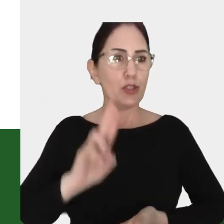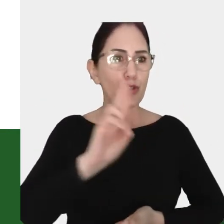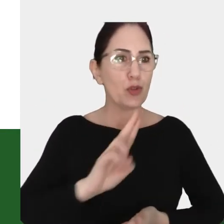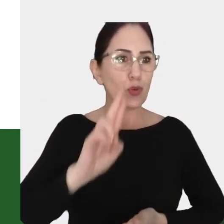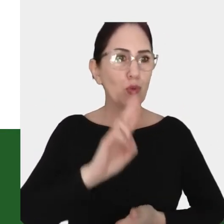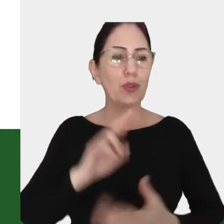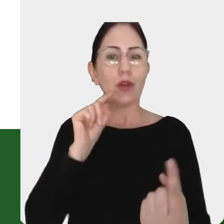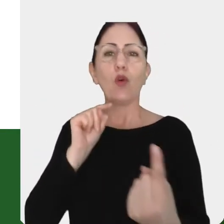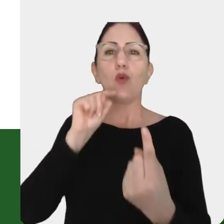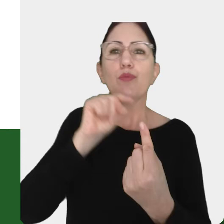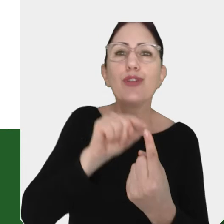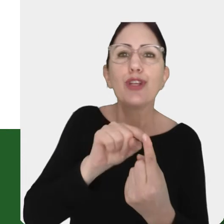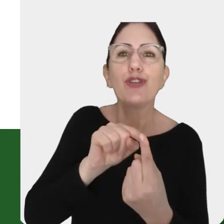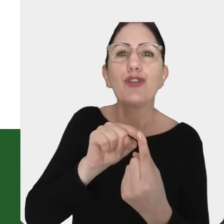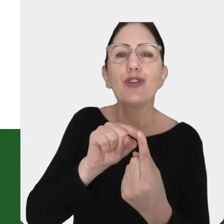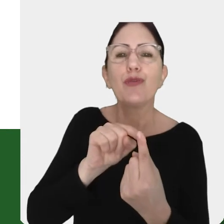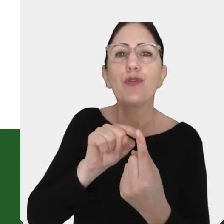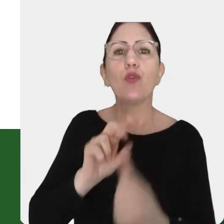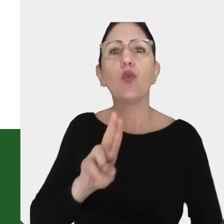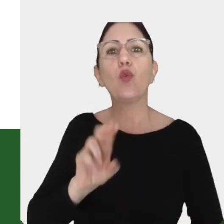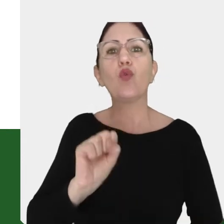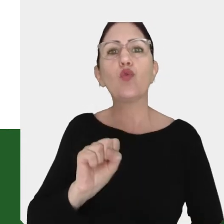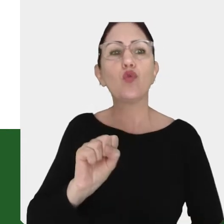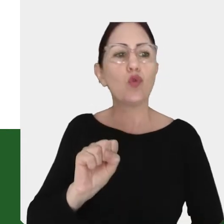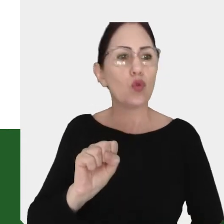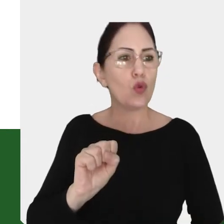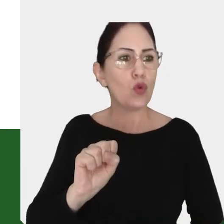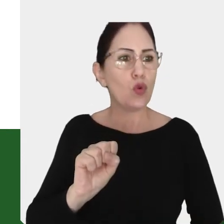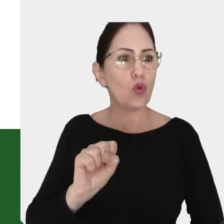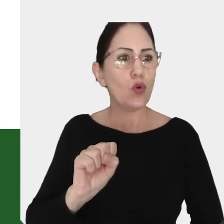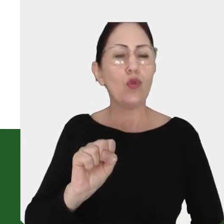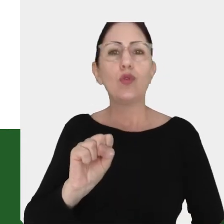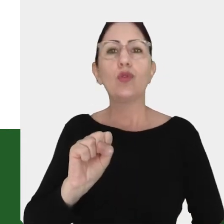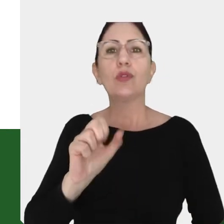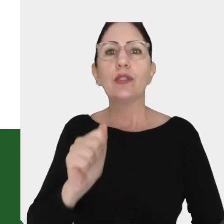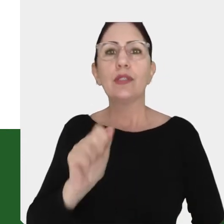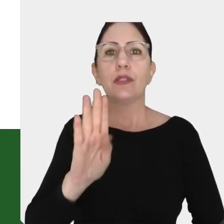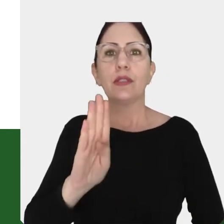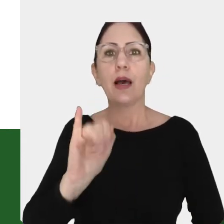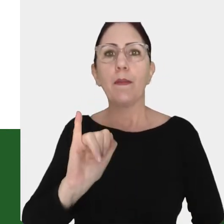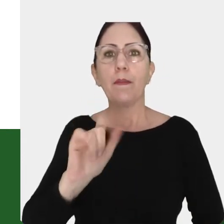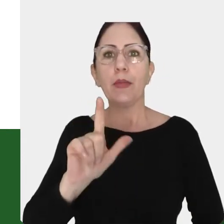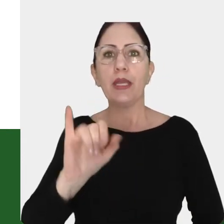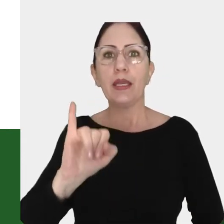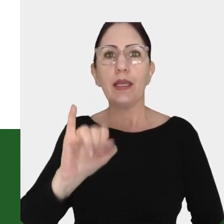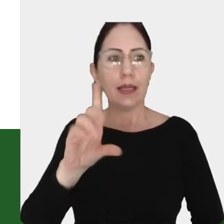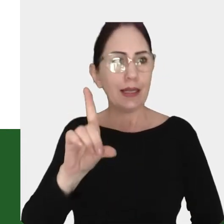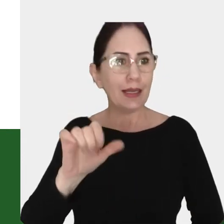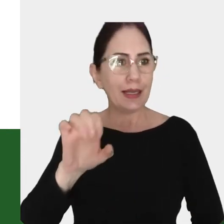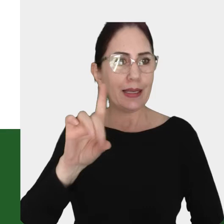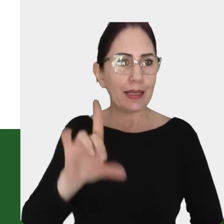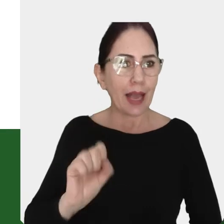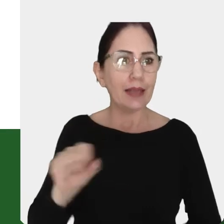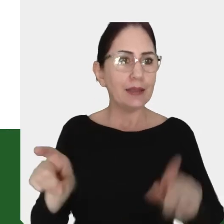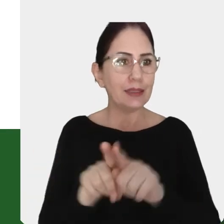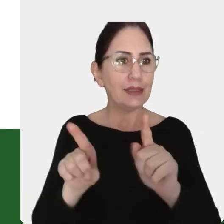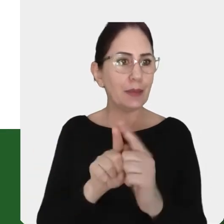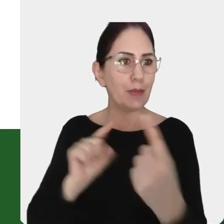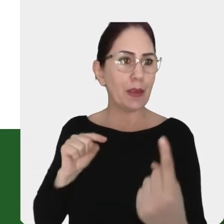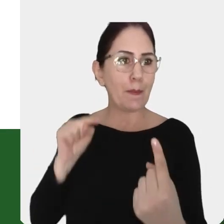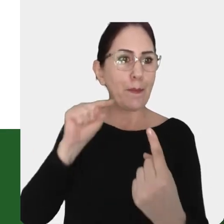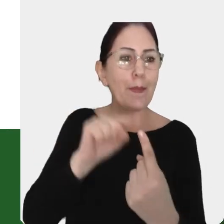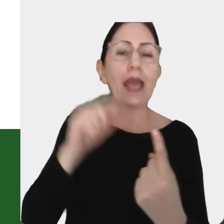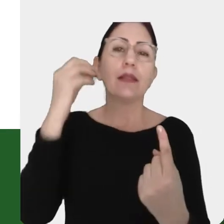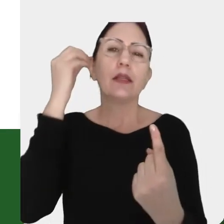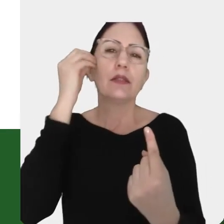a gente vai ter metas de usabilidade e também metas decorrentes da experiência do usuário. Isso a gente vai